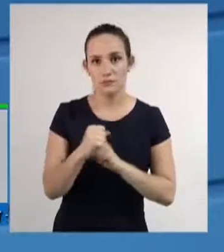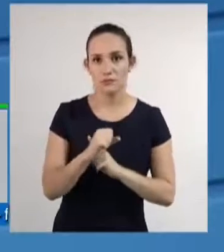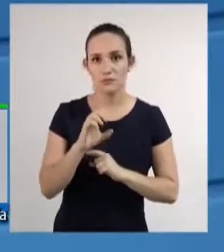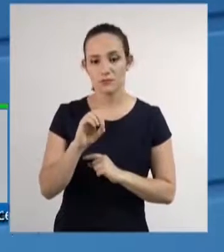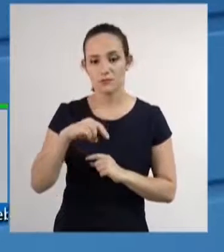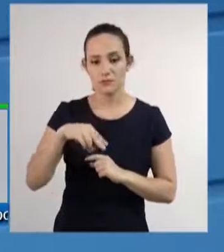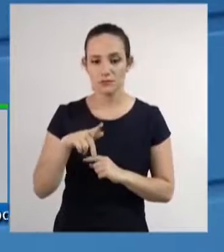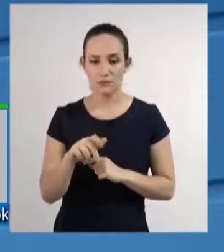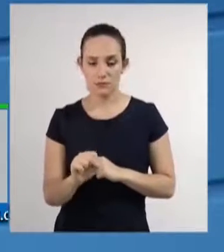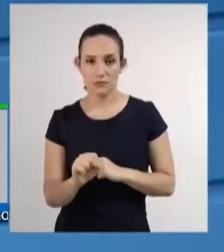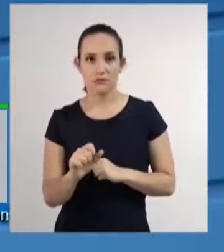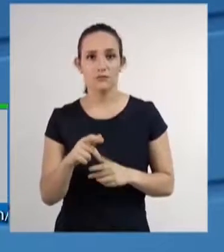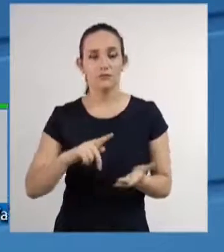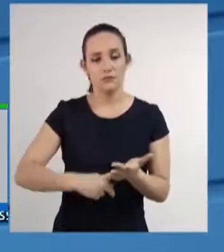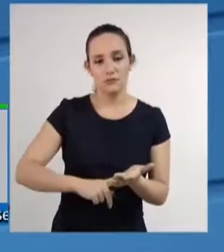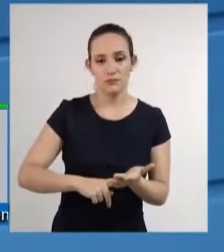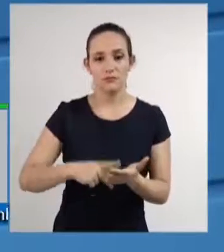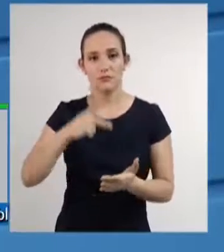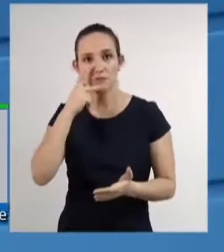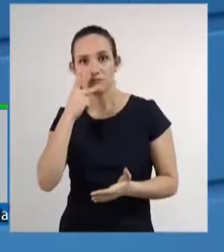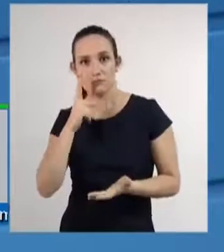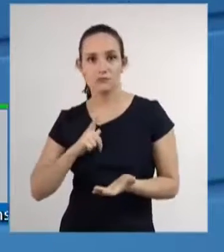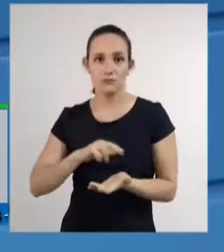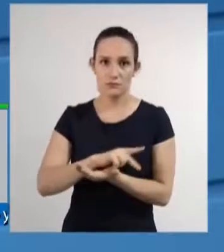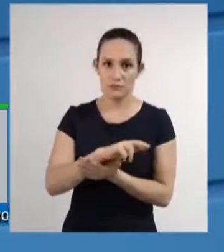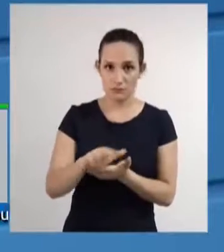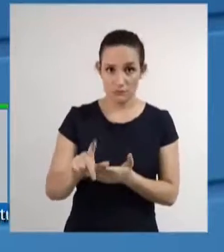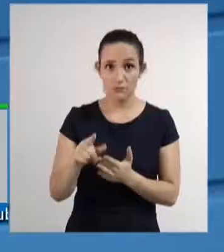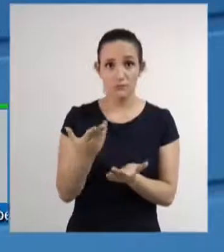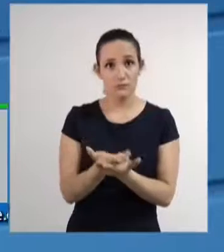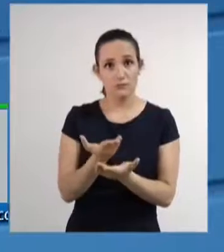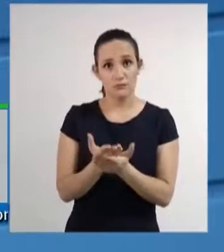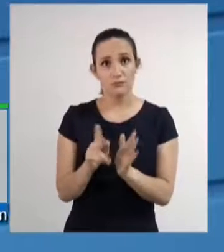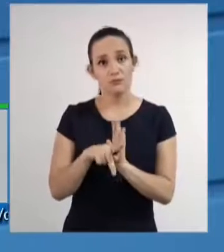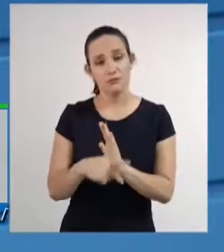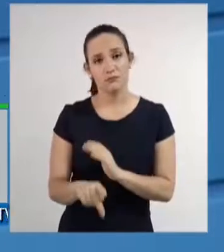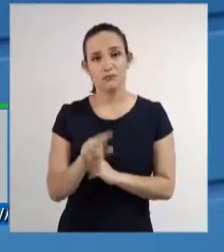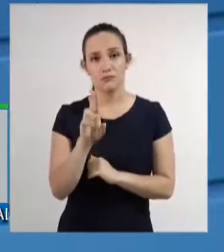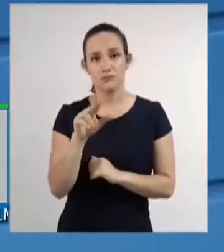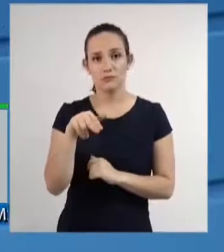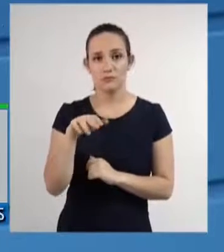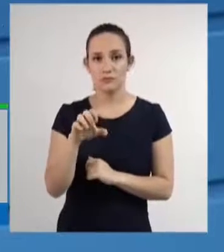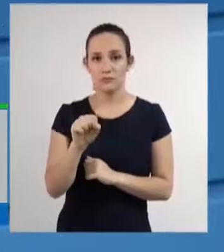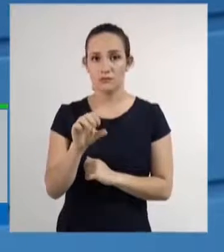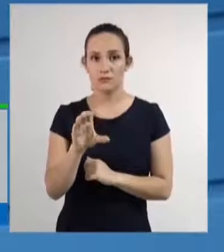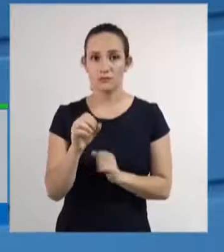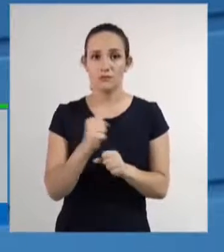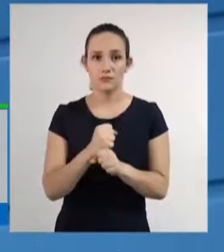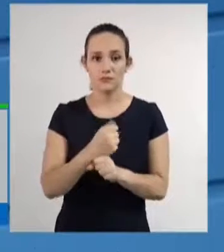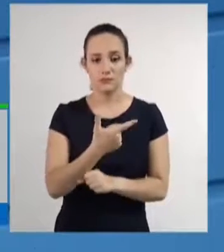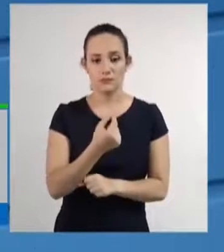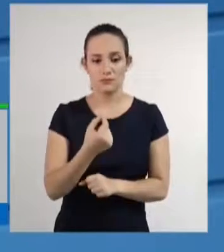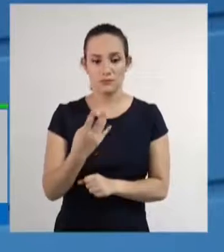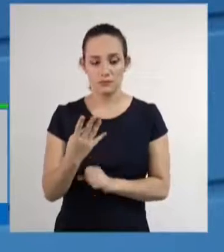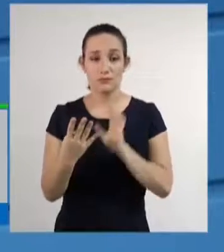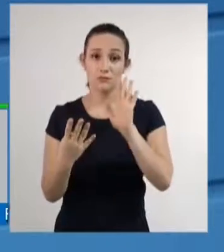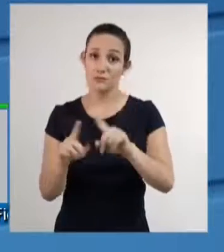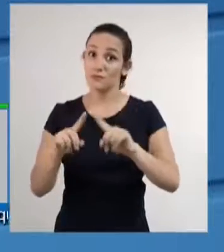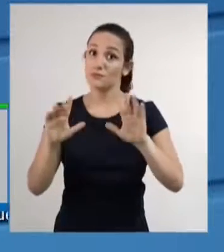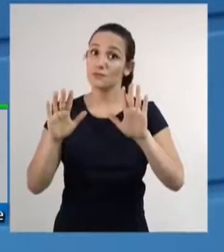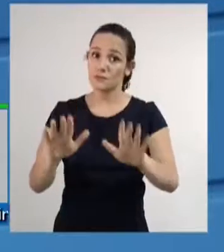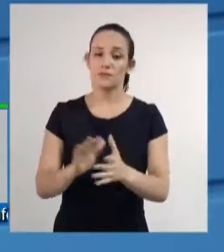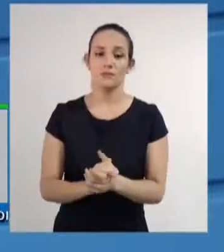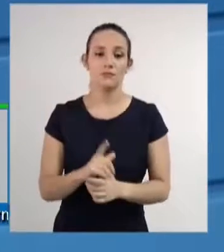ONGs, sindicatos, partidos políticos e etc., segundo o estudo da Unesco de 2004.